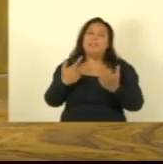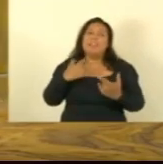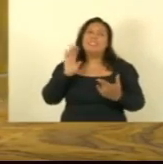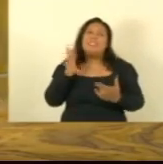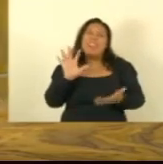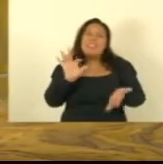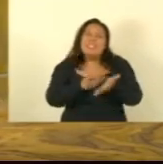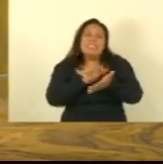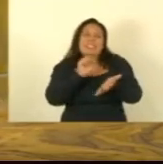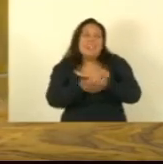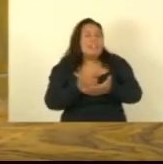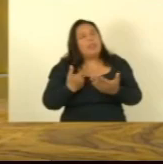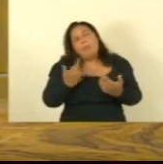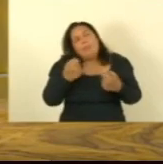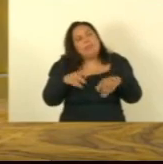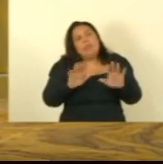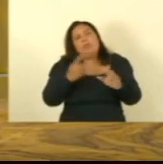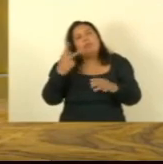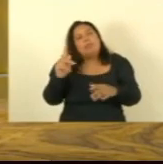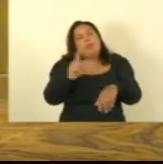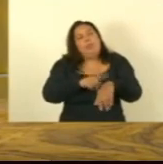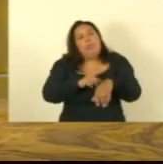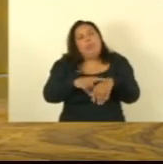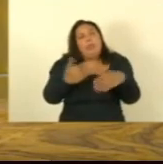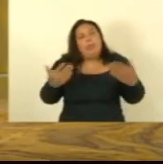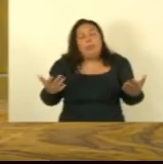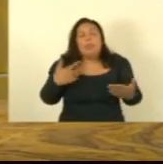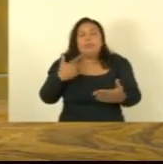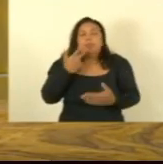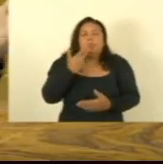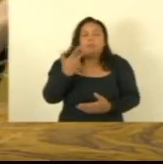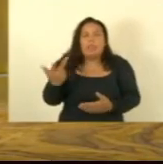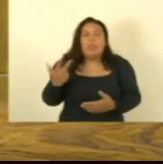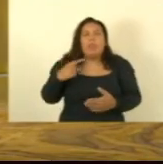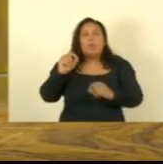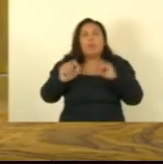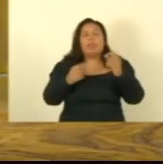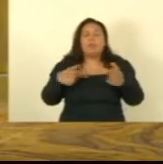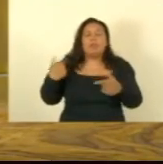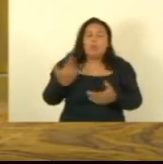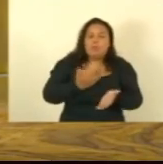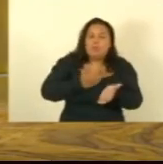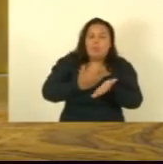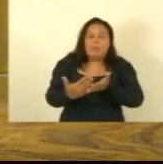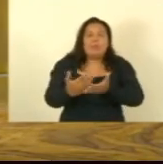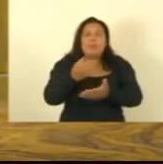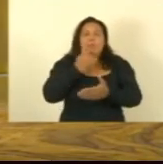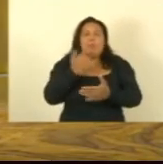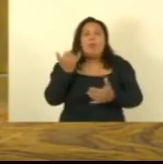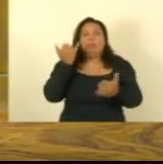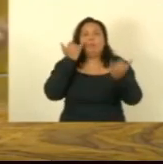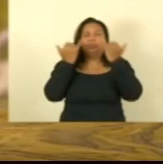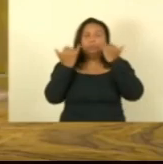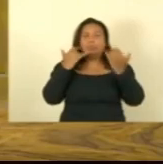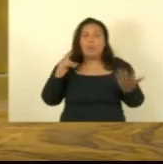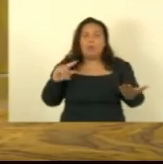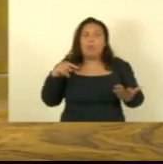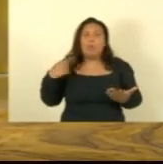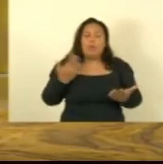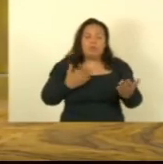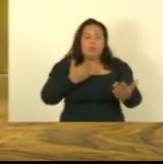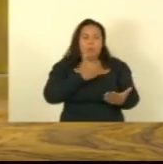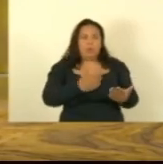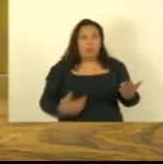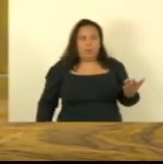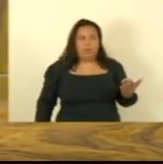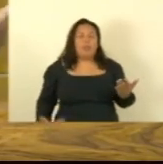escrito em seguida, não quis tomar o seu tempo, e dizer que a gente começa a semana com a boa notícia. Nós, o governo do